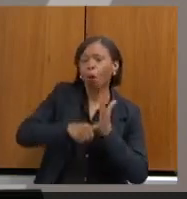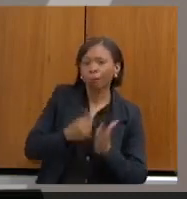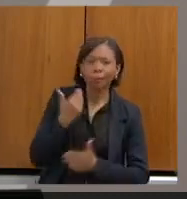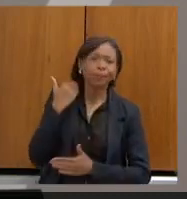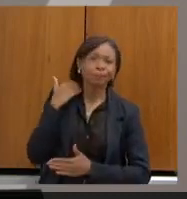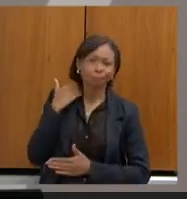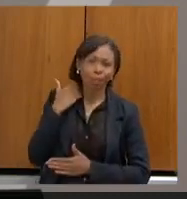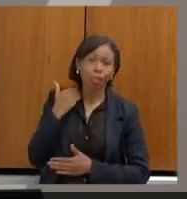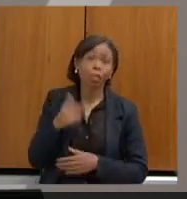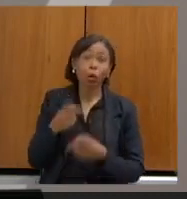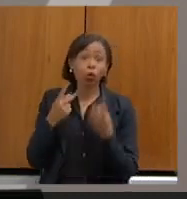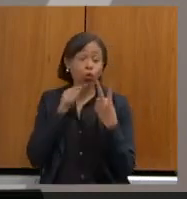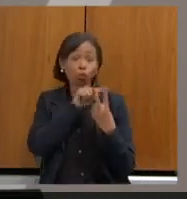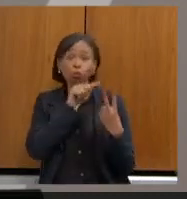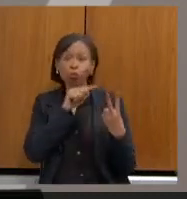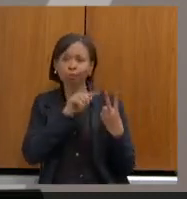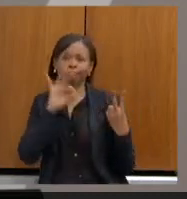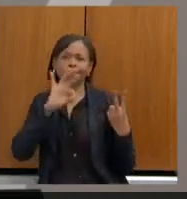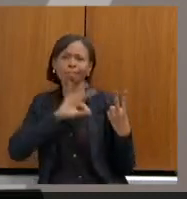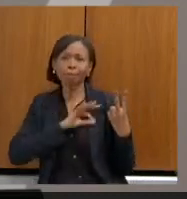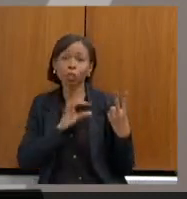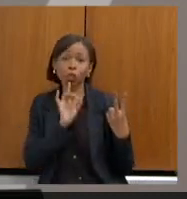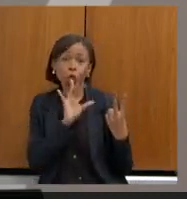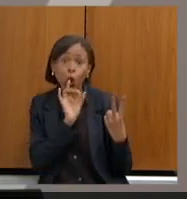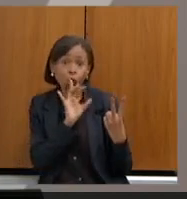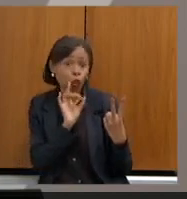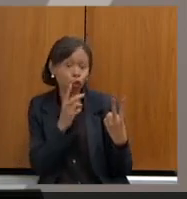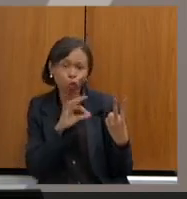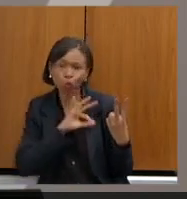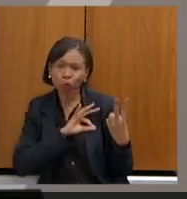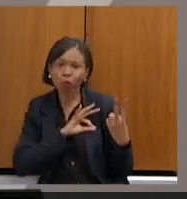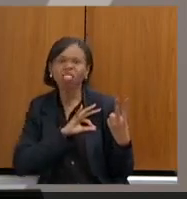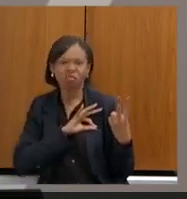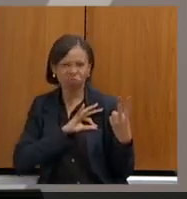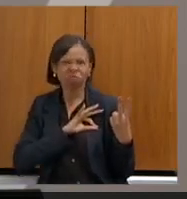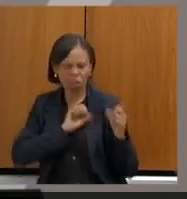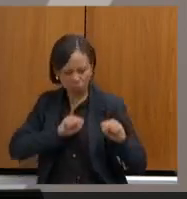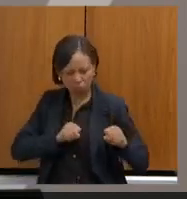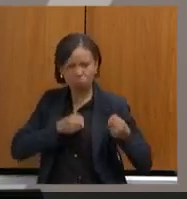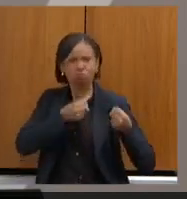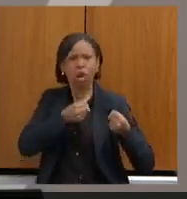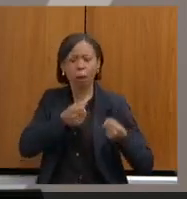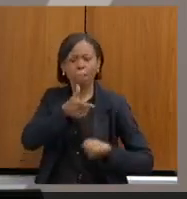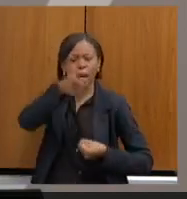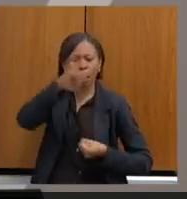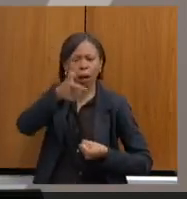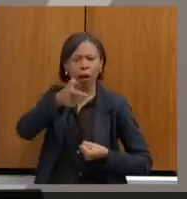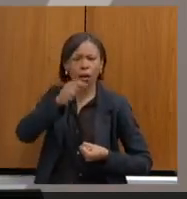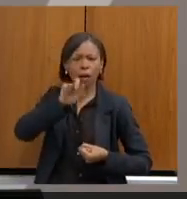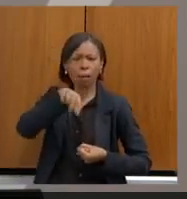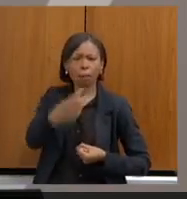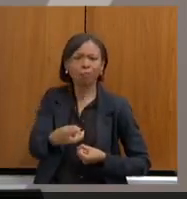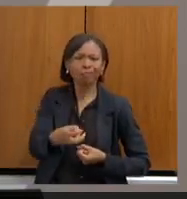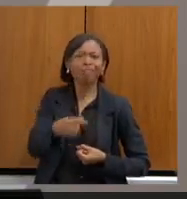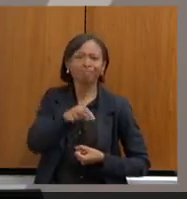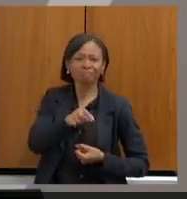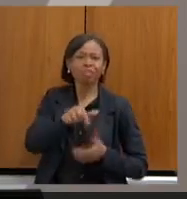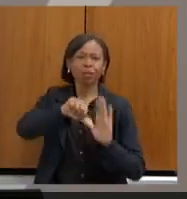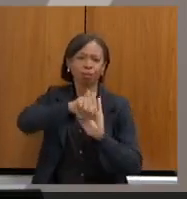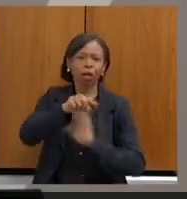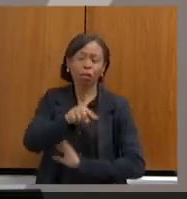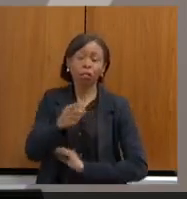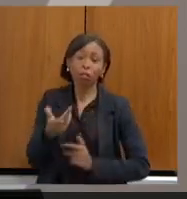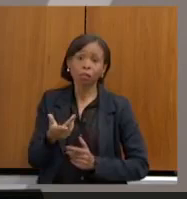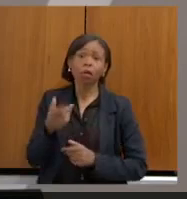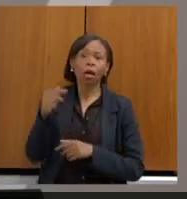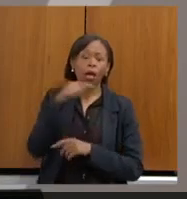sozinhos enfrentaram e mataram por mata um bandido Deus Tiver Coragem foram foram monitorando